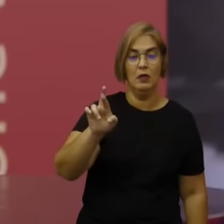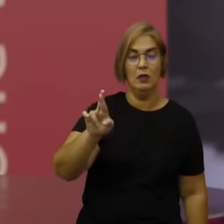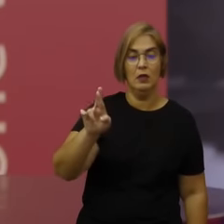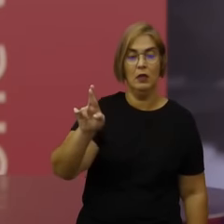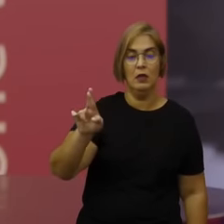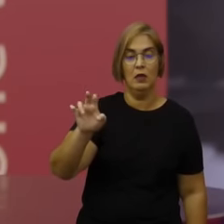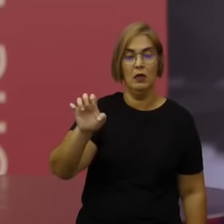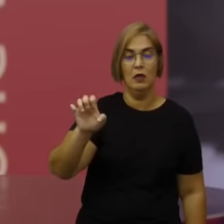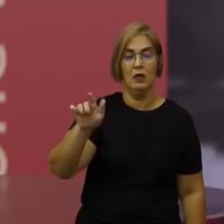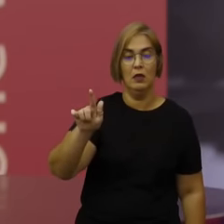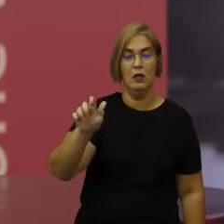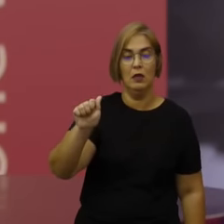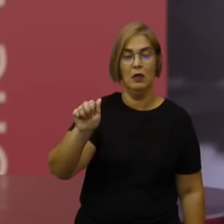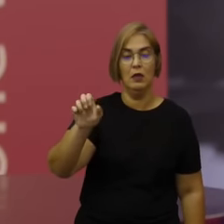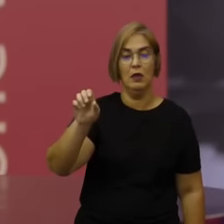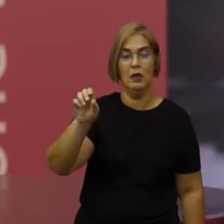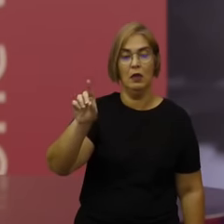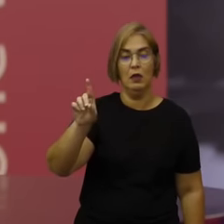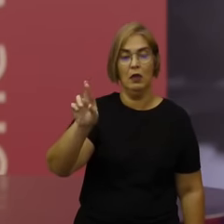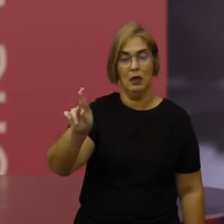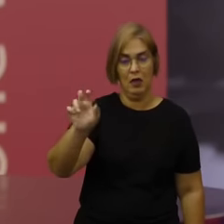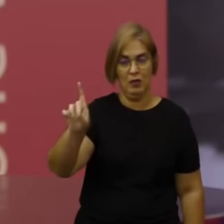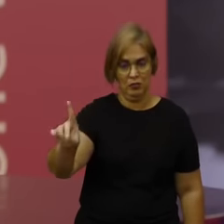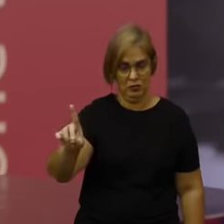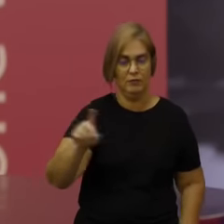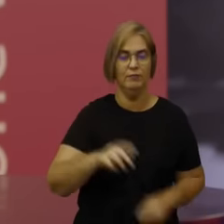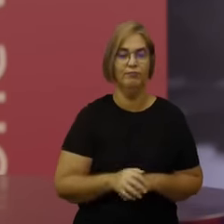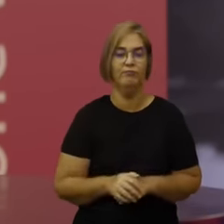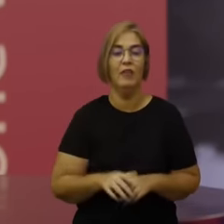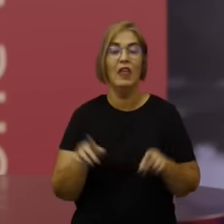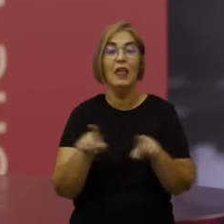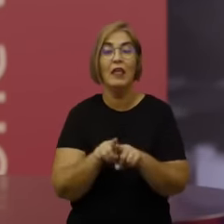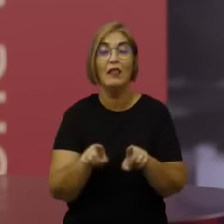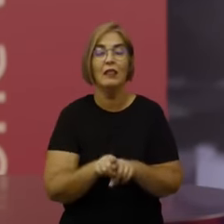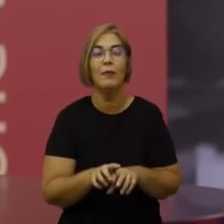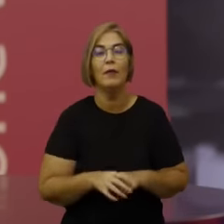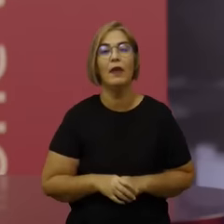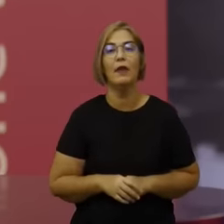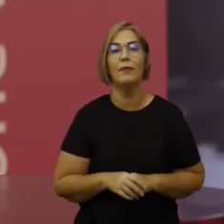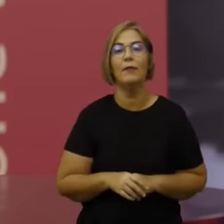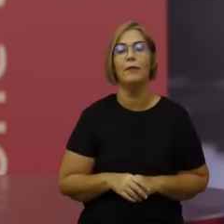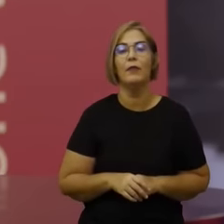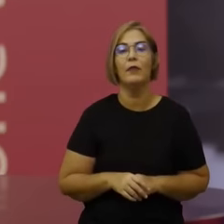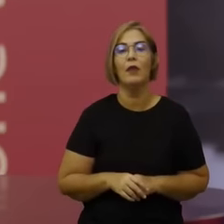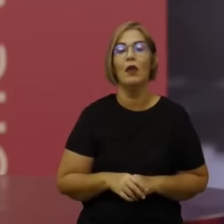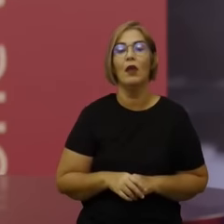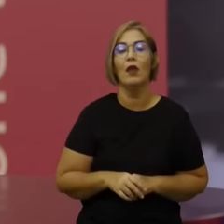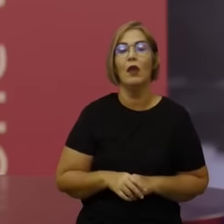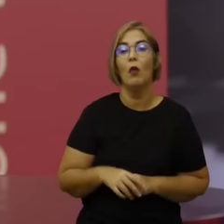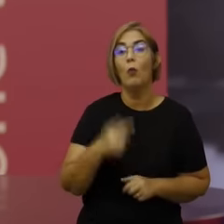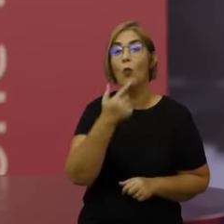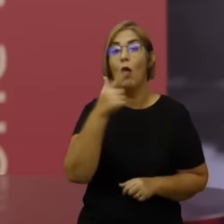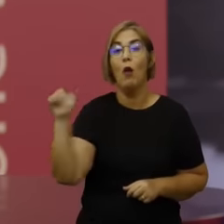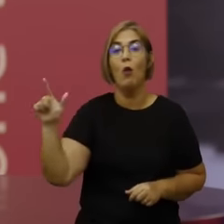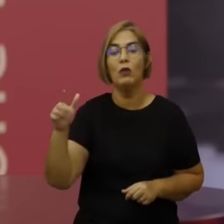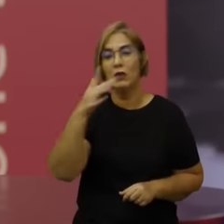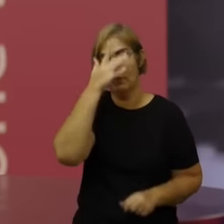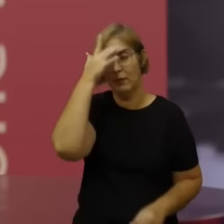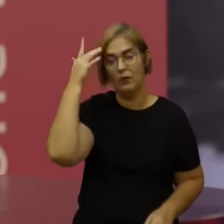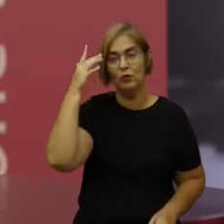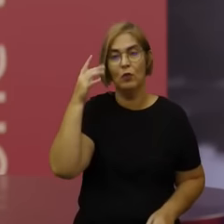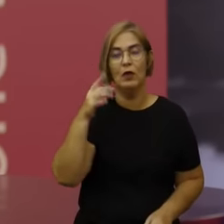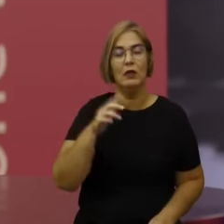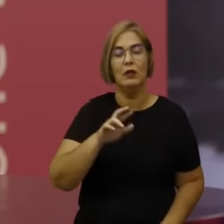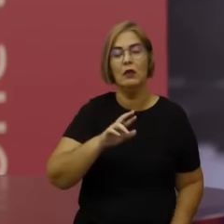existencialismo ateu, que é justamente ah marcado por figuras como Heidegger e como ã